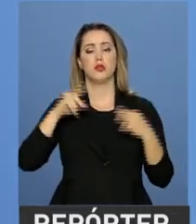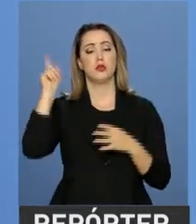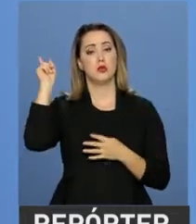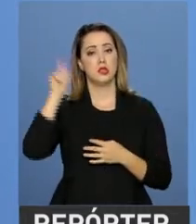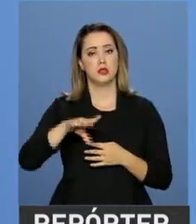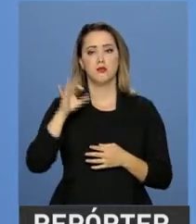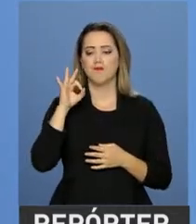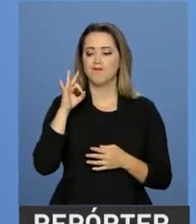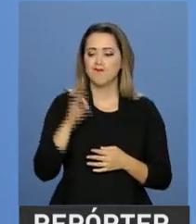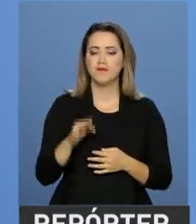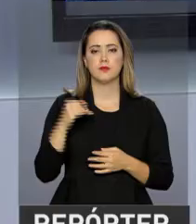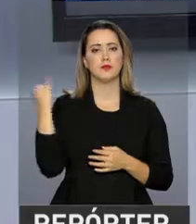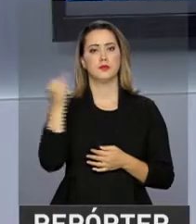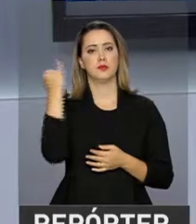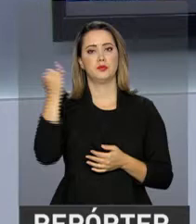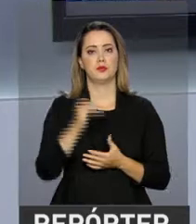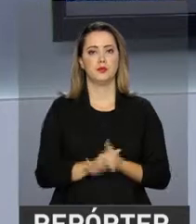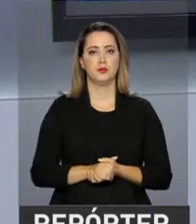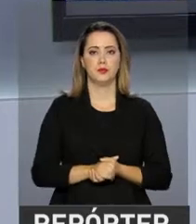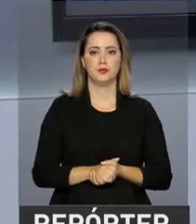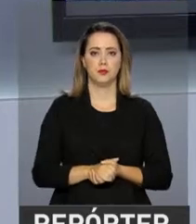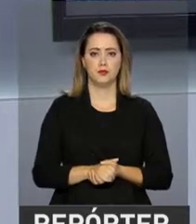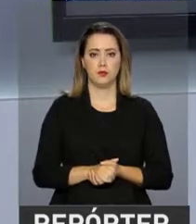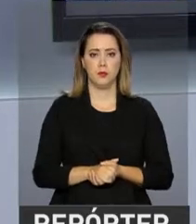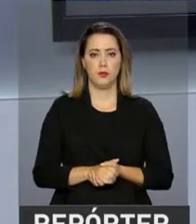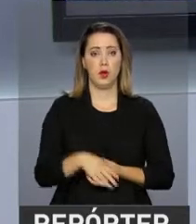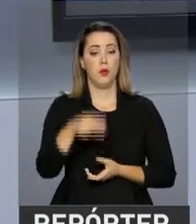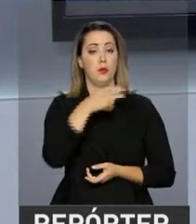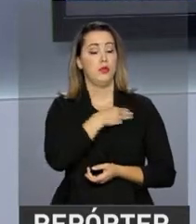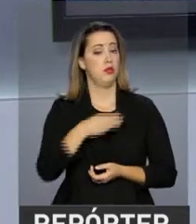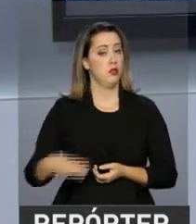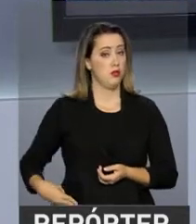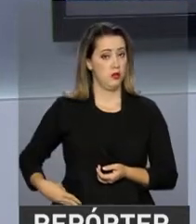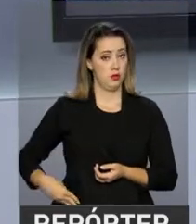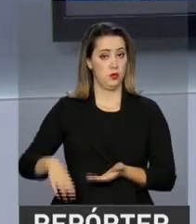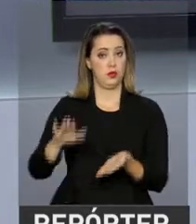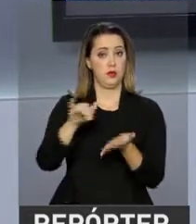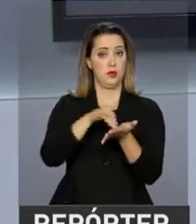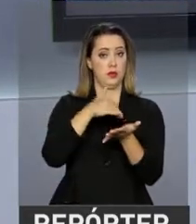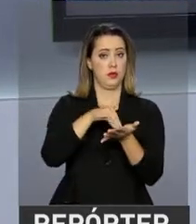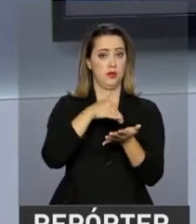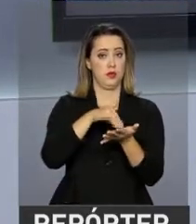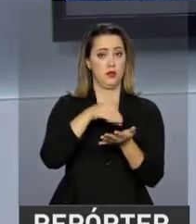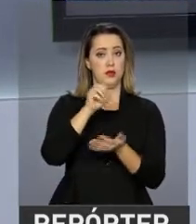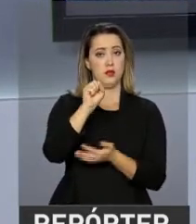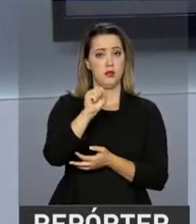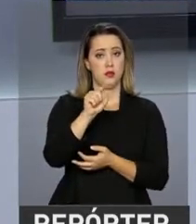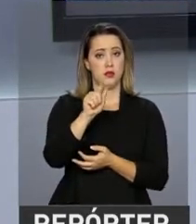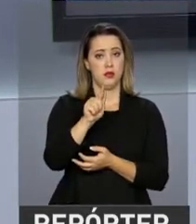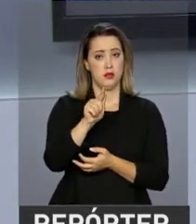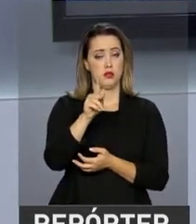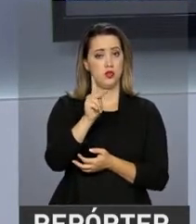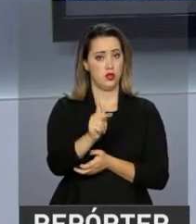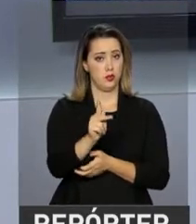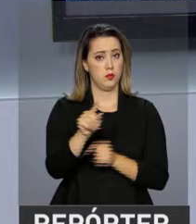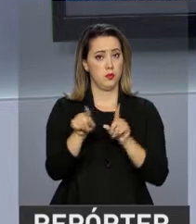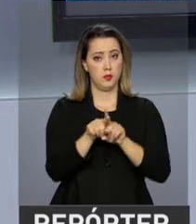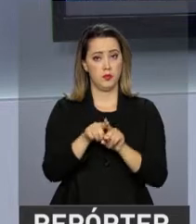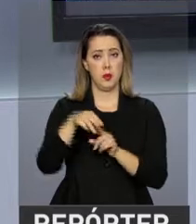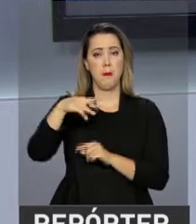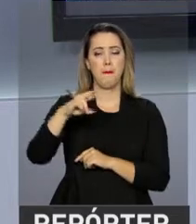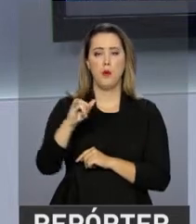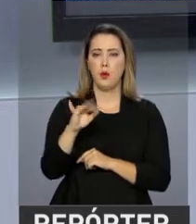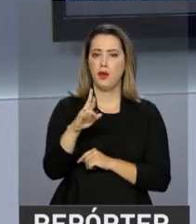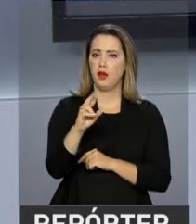absolutamente fundamental e para o ministro da secretaria geral da presidência moreira franco as empresas que assumem as